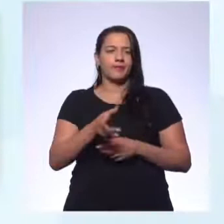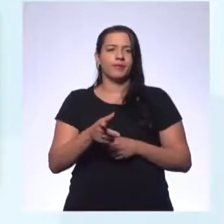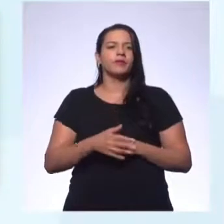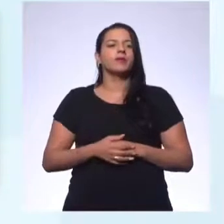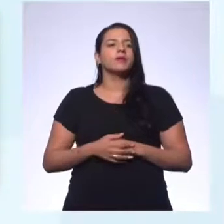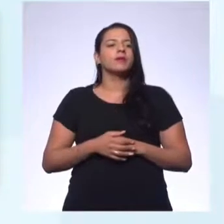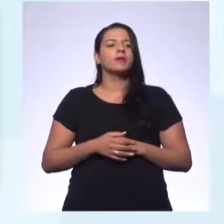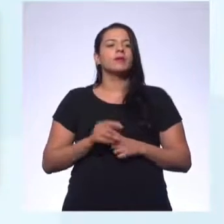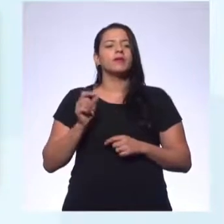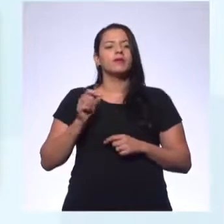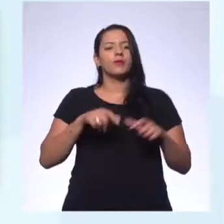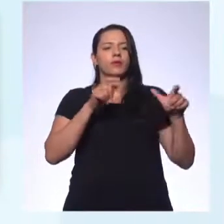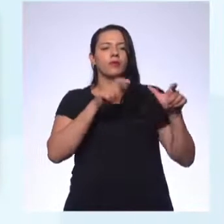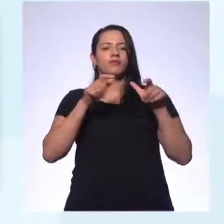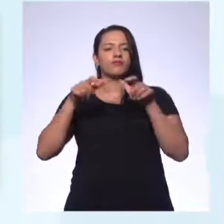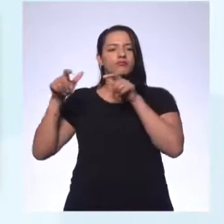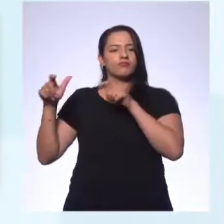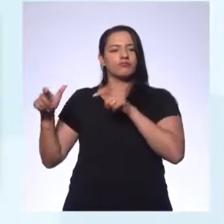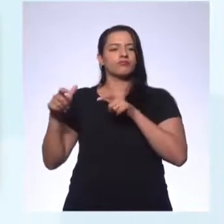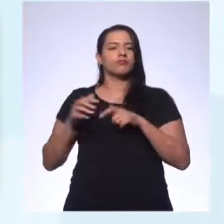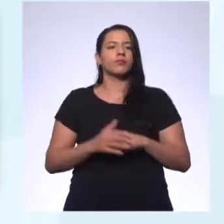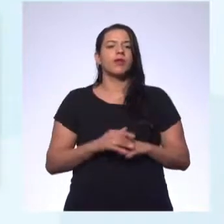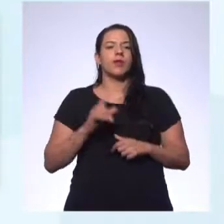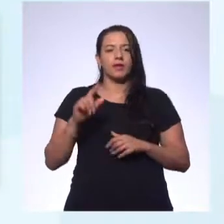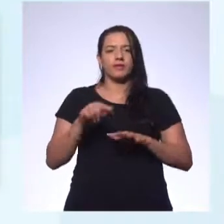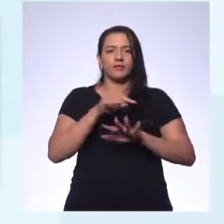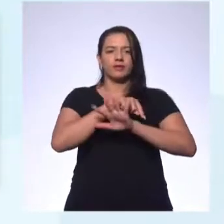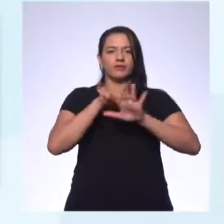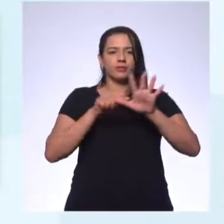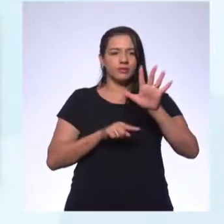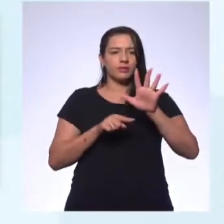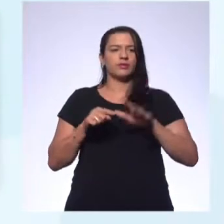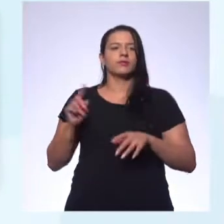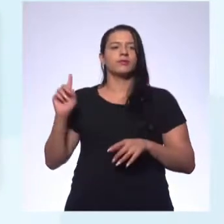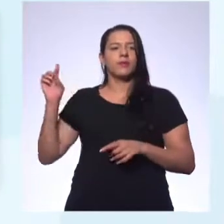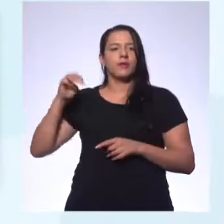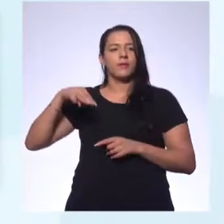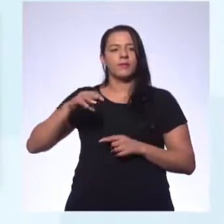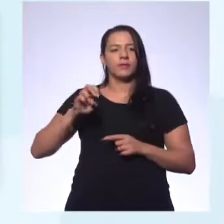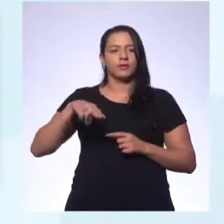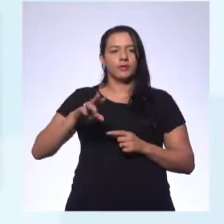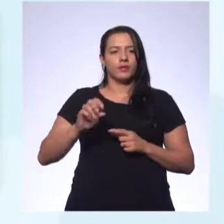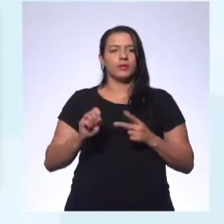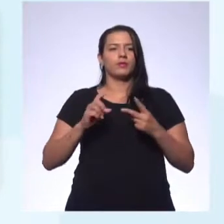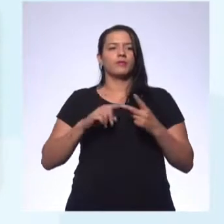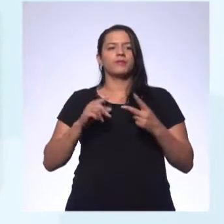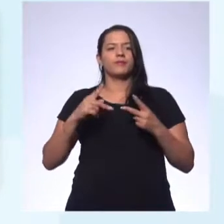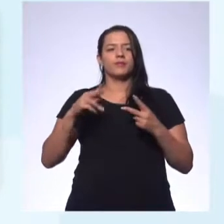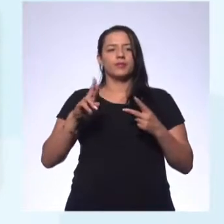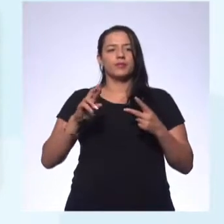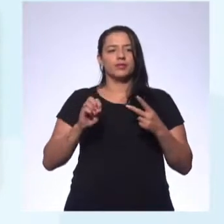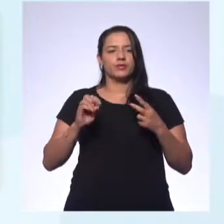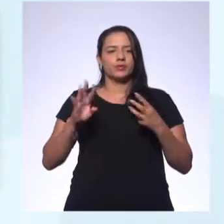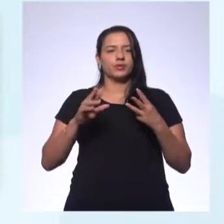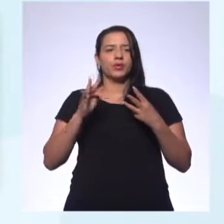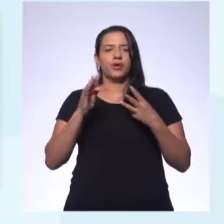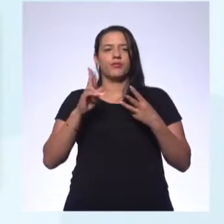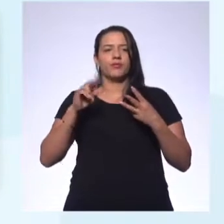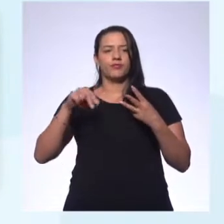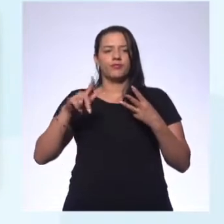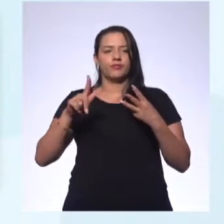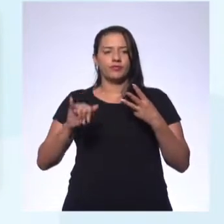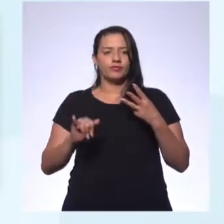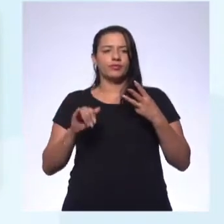seres vivos em reinos, né? E aí ele fala desses 5 reinos, do reino Monera, do Protista, do Fungi,